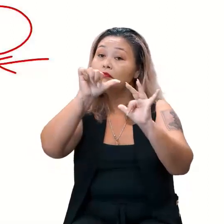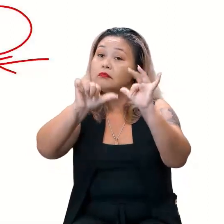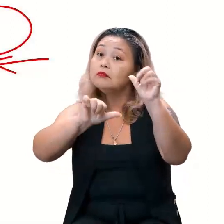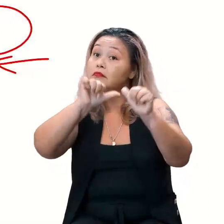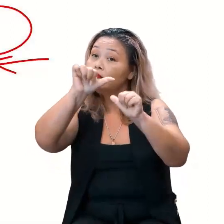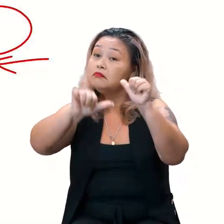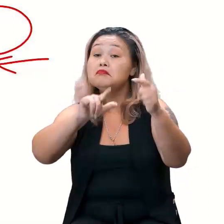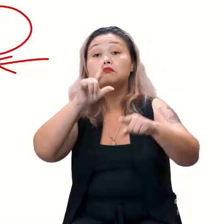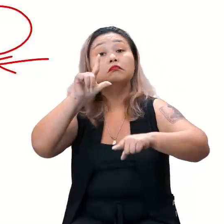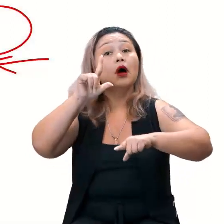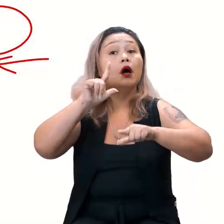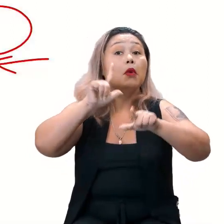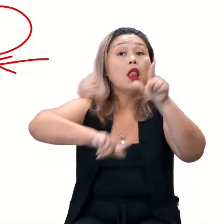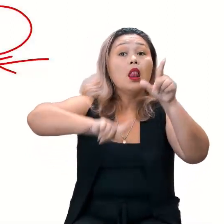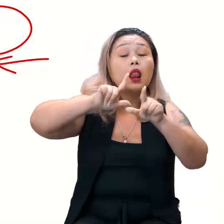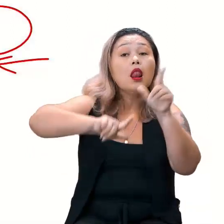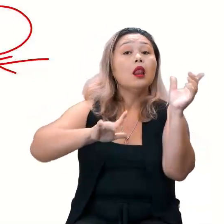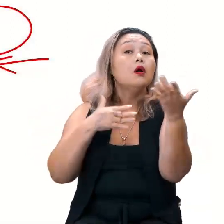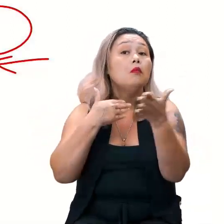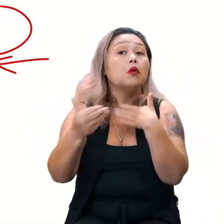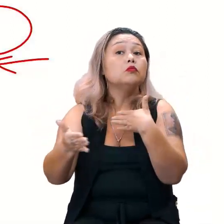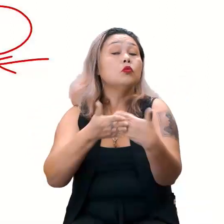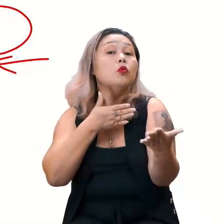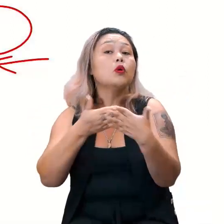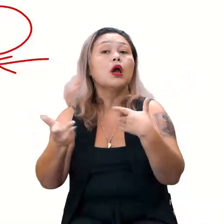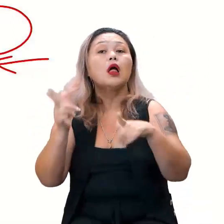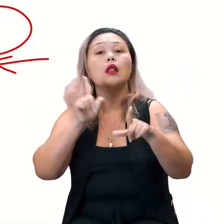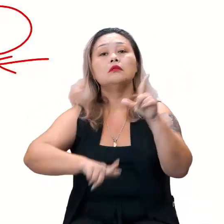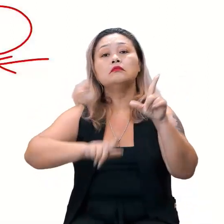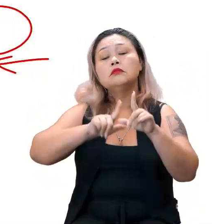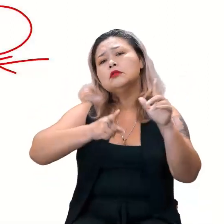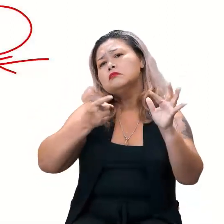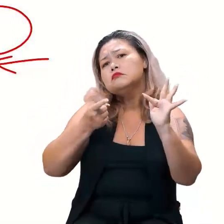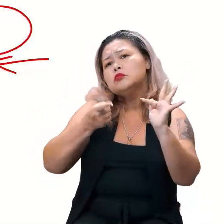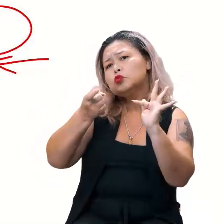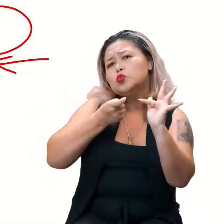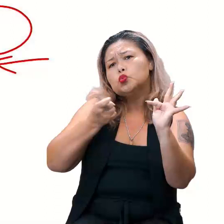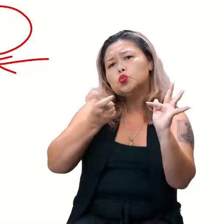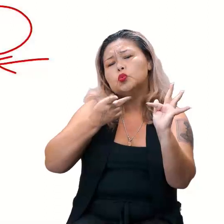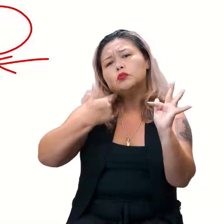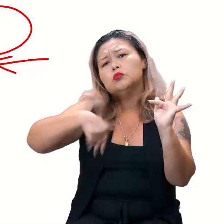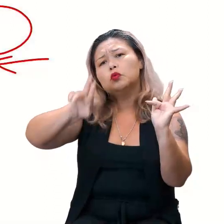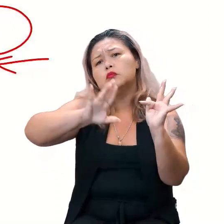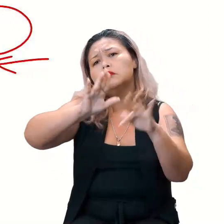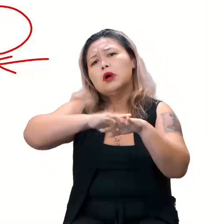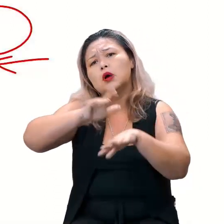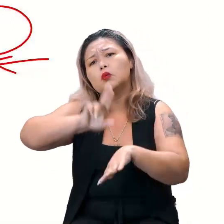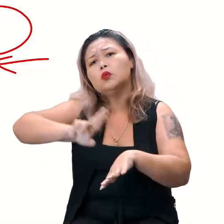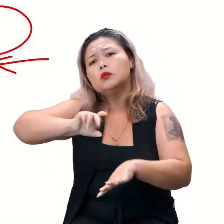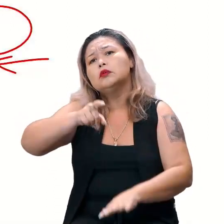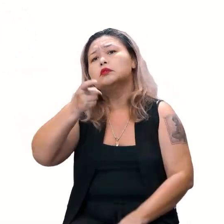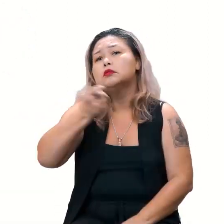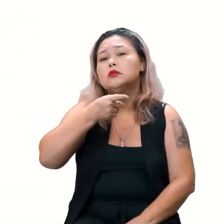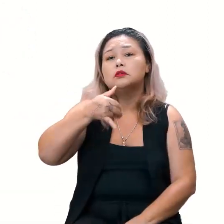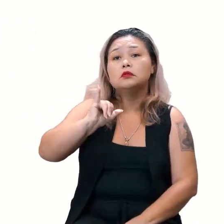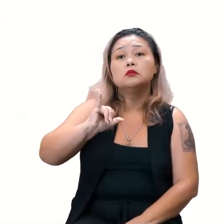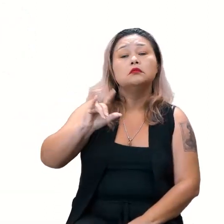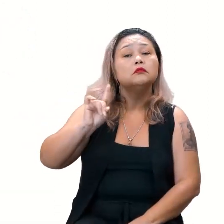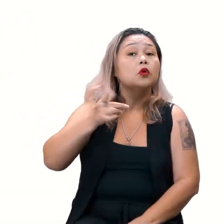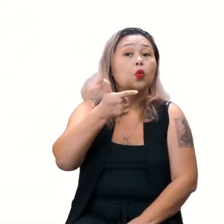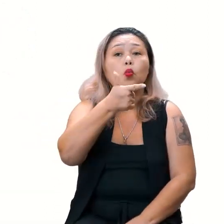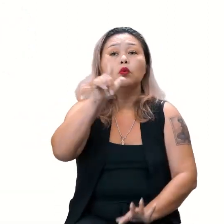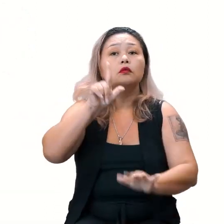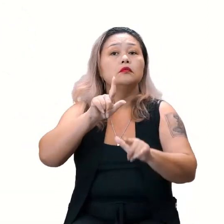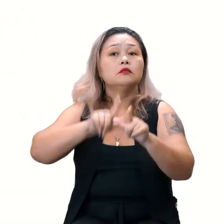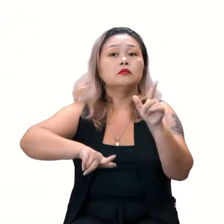é uma incógnita, pode ser qualquer letra. O X é porque ficou muito convencional usar X e Y, né? Mas a gente pode usar outras, com né?